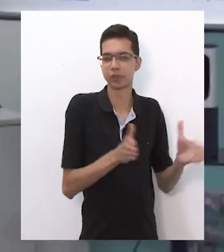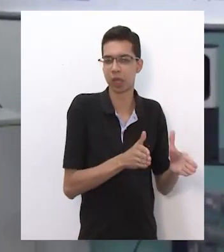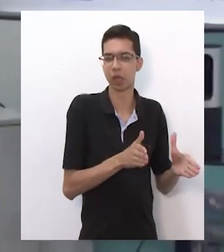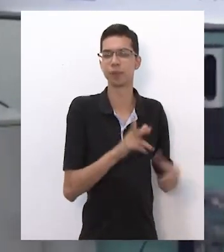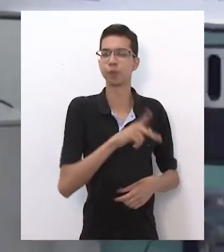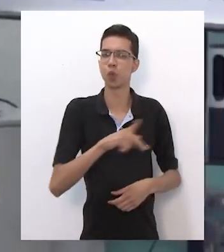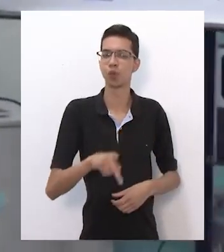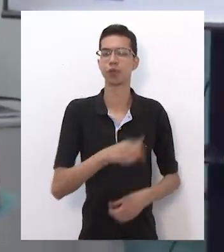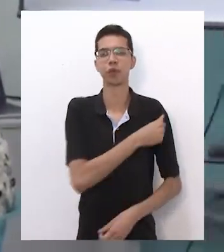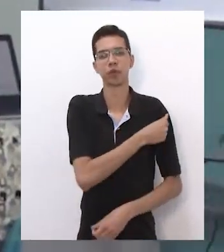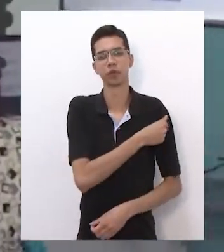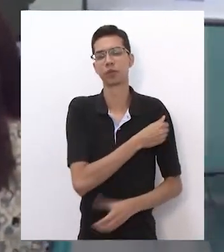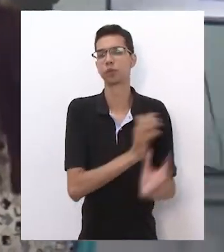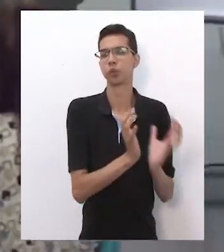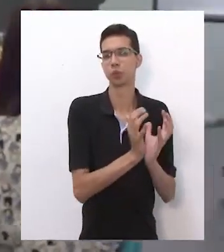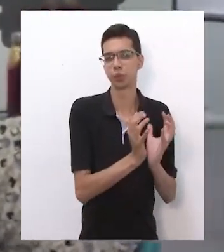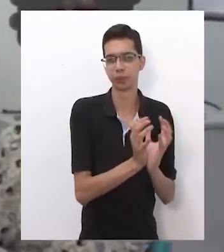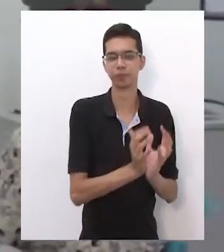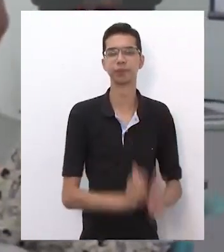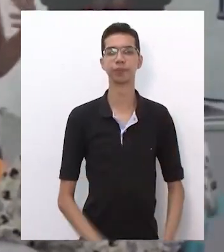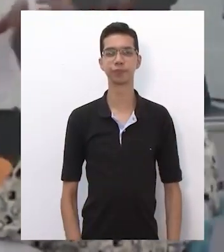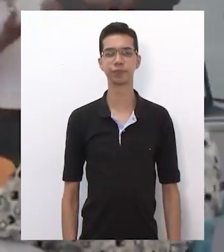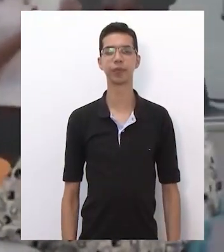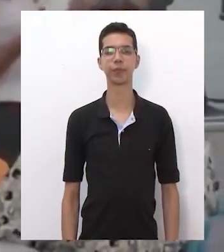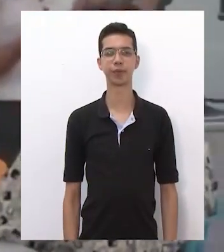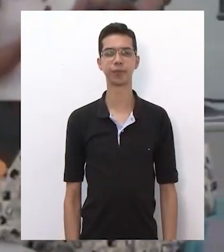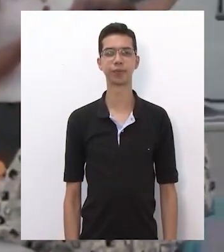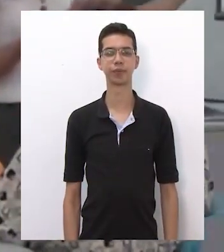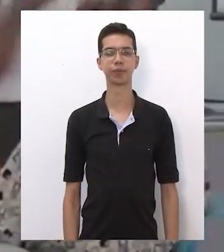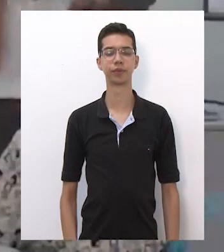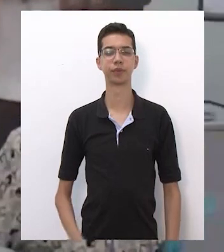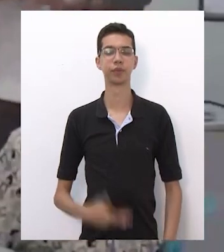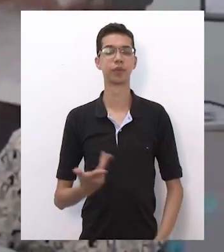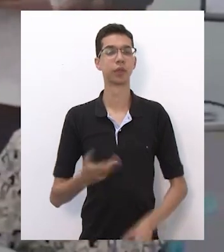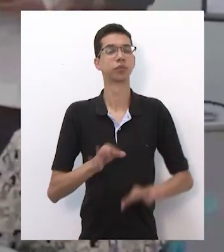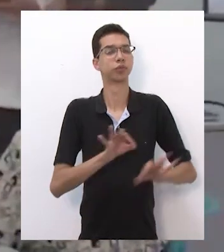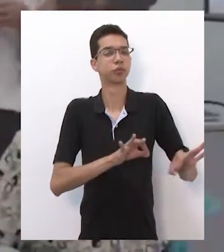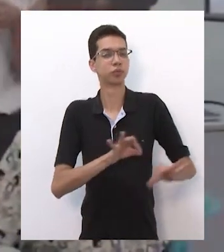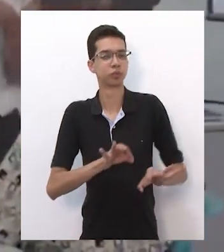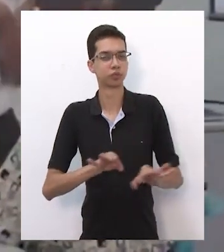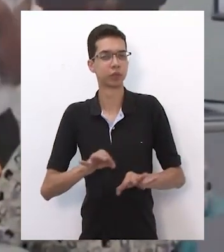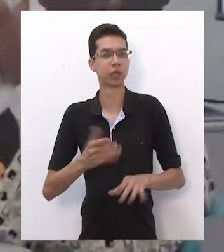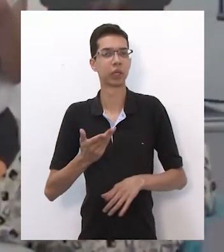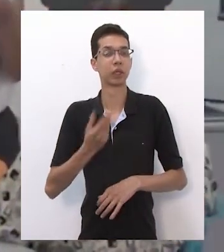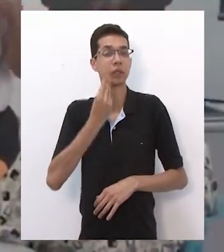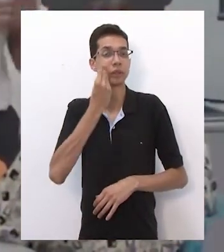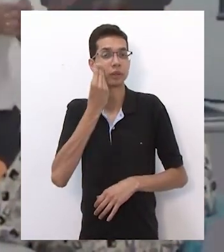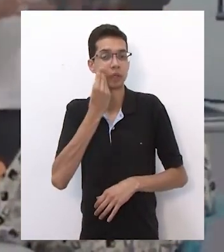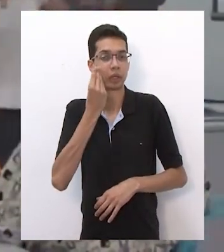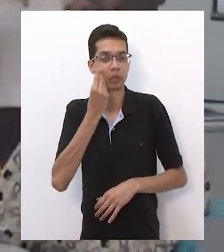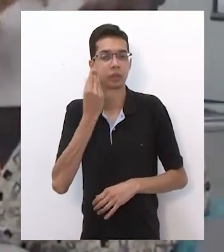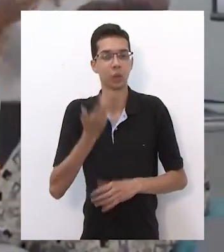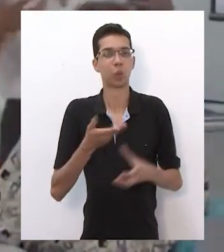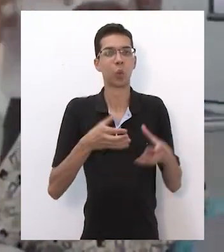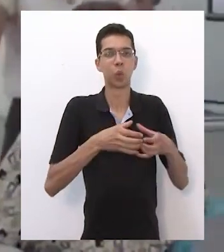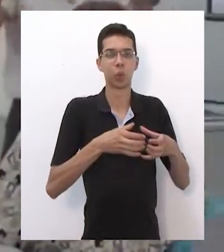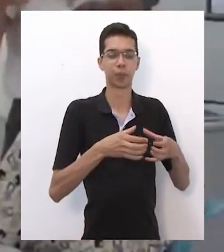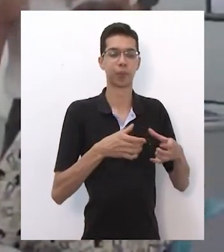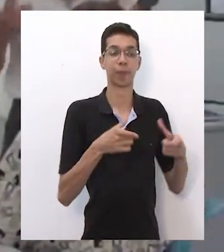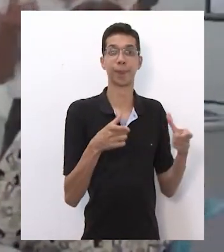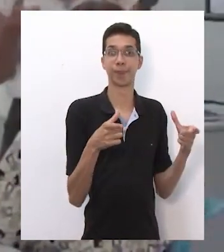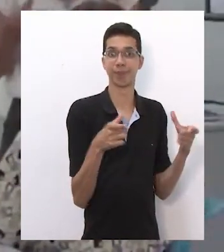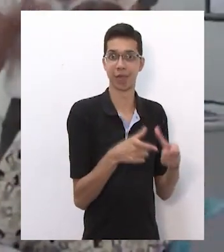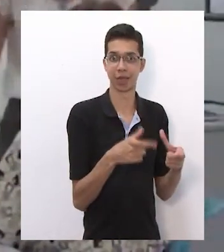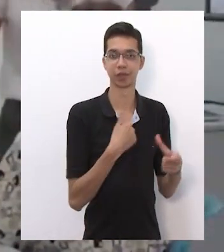né, fazendo algo para o corpo docente. E aí eu testo com esse pequeno grupo para depois